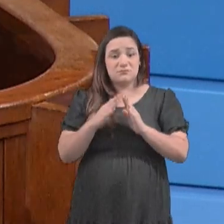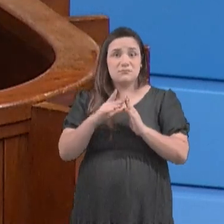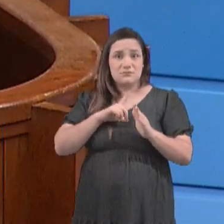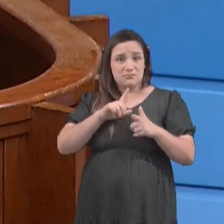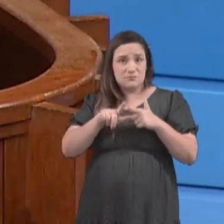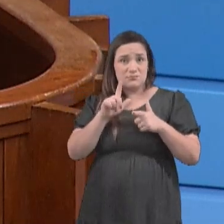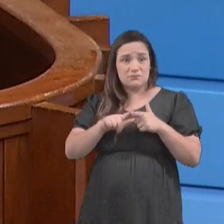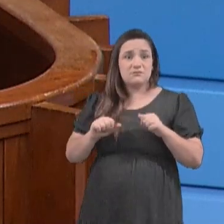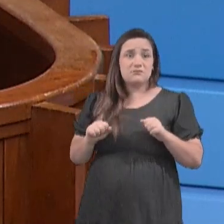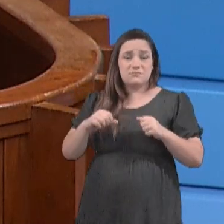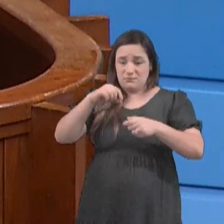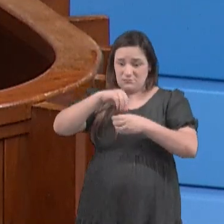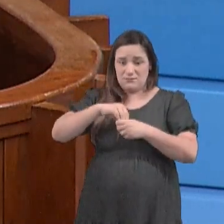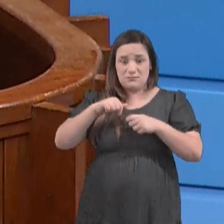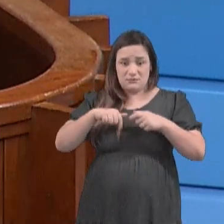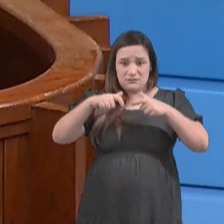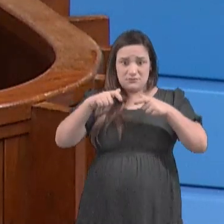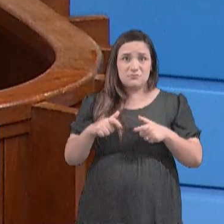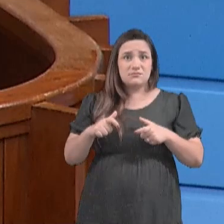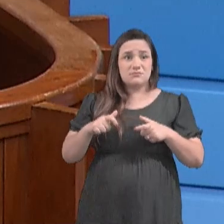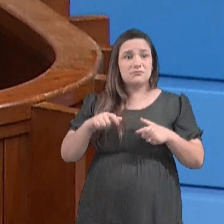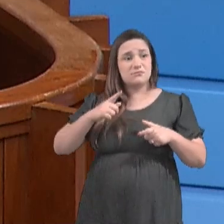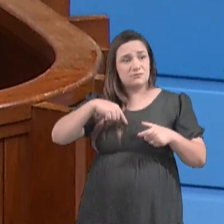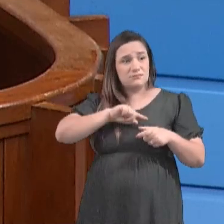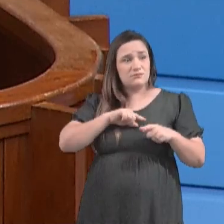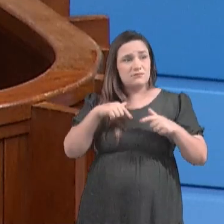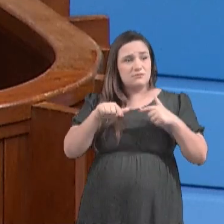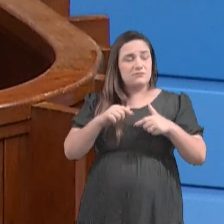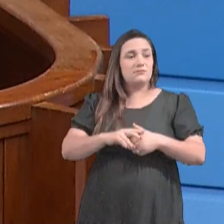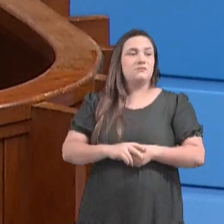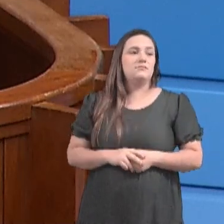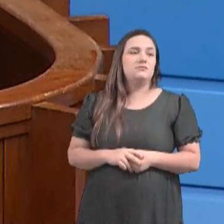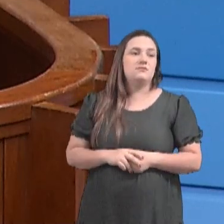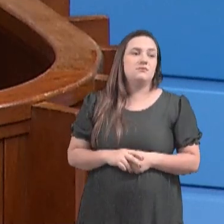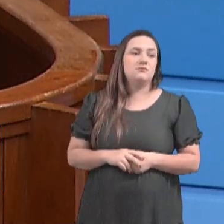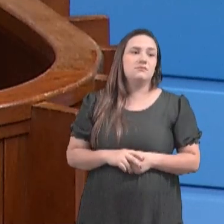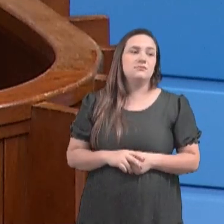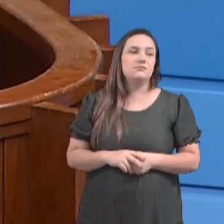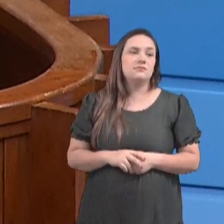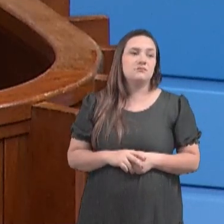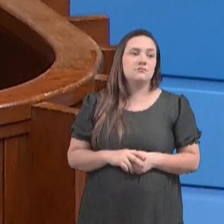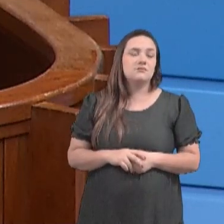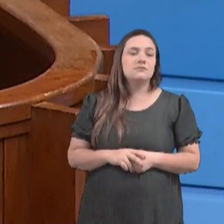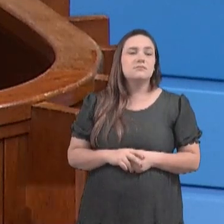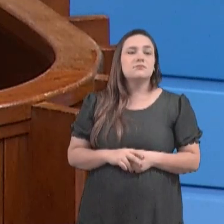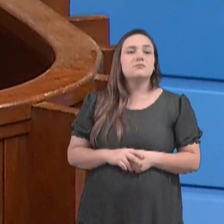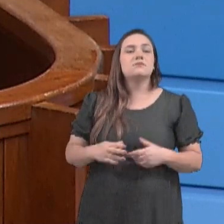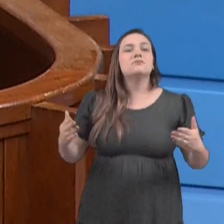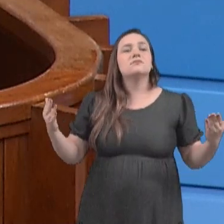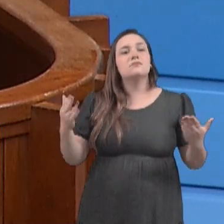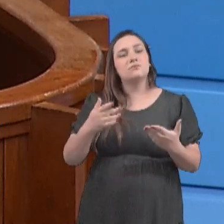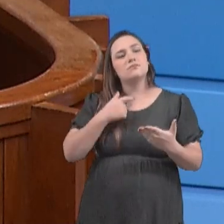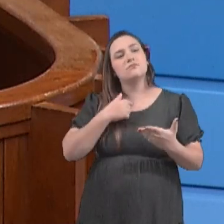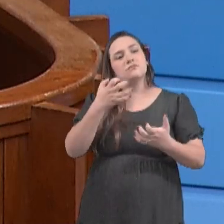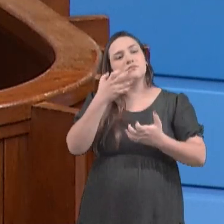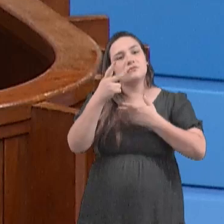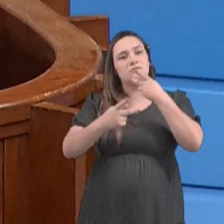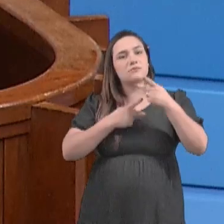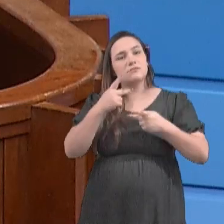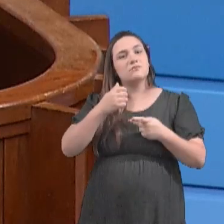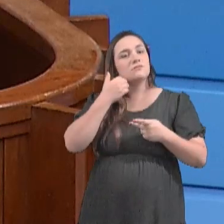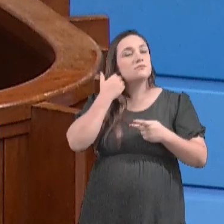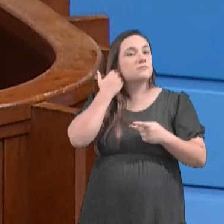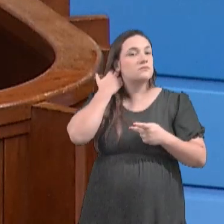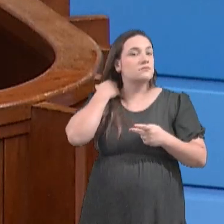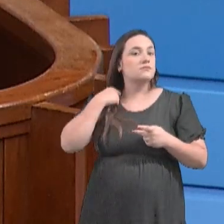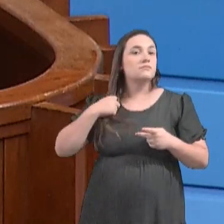no nosso local de trabalho. Eu venho hoje aqui para falar de um